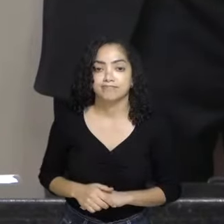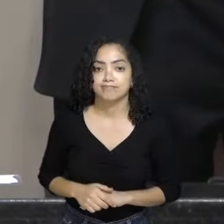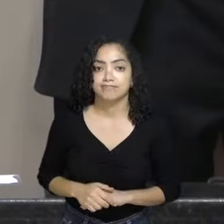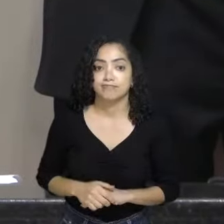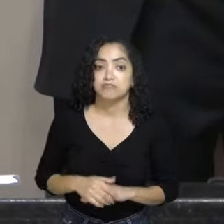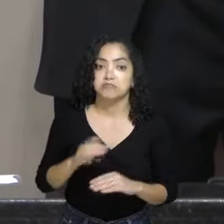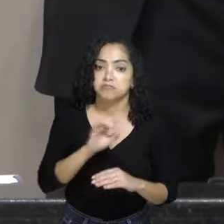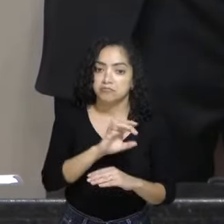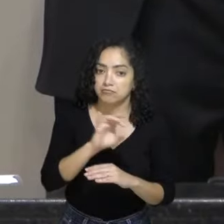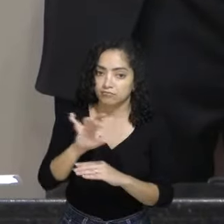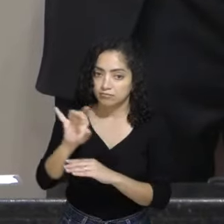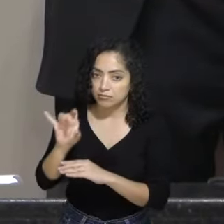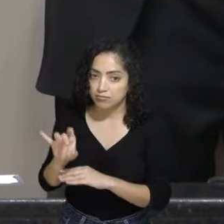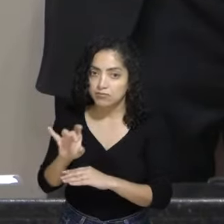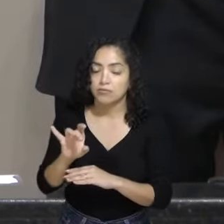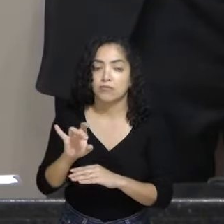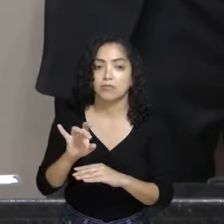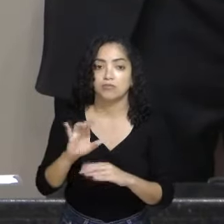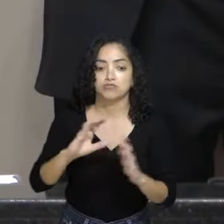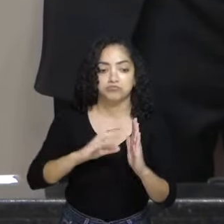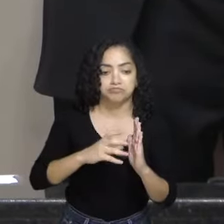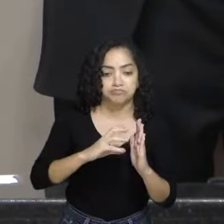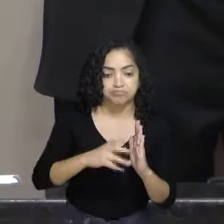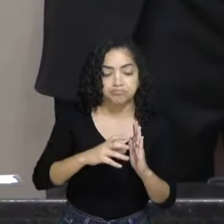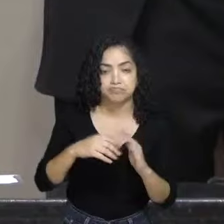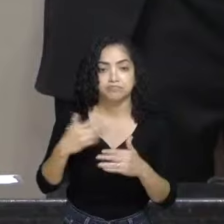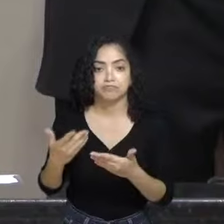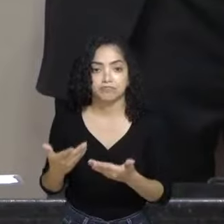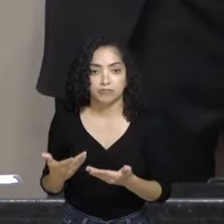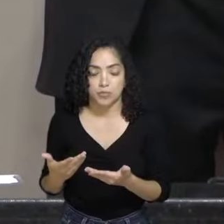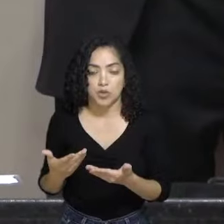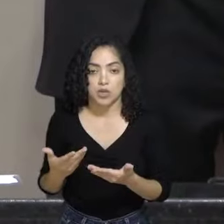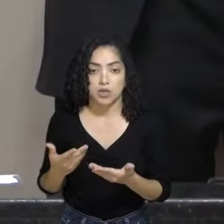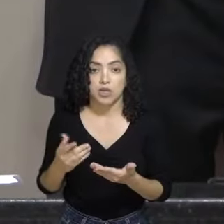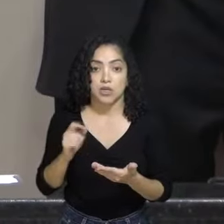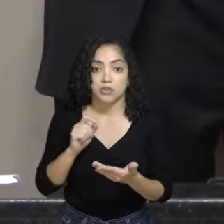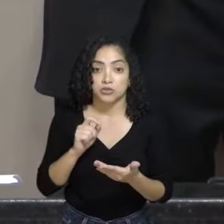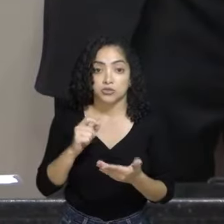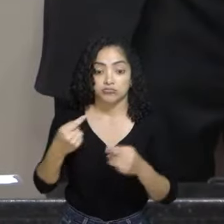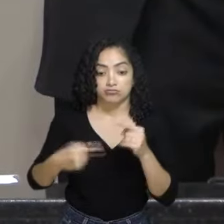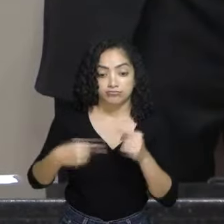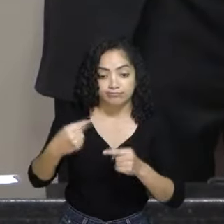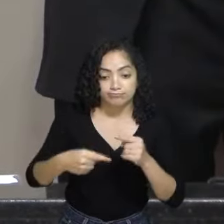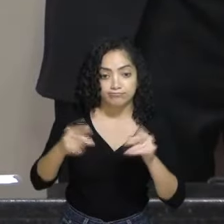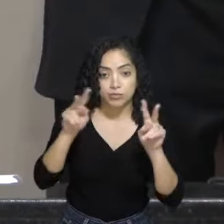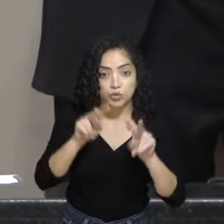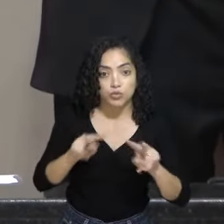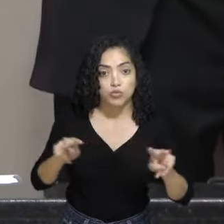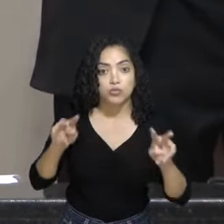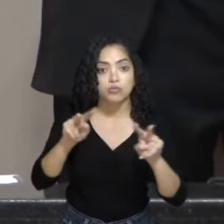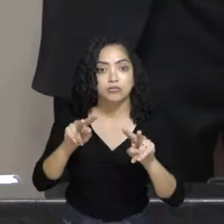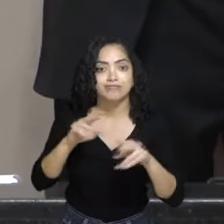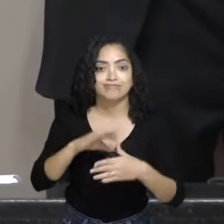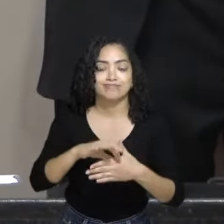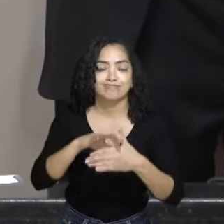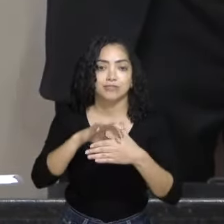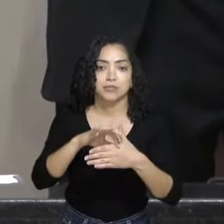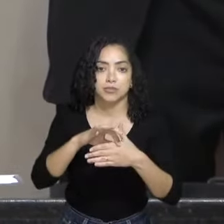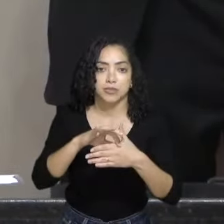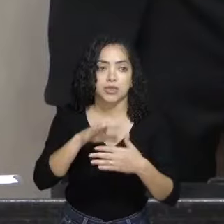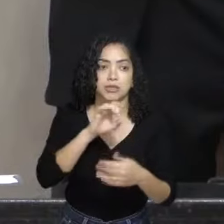seu colegiado suprapartidário, envolvidas numa maneira de fazer política com o olhar comum dos representantes de cada